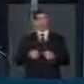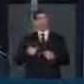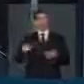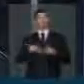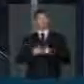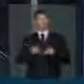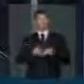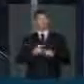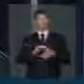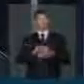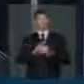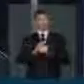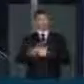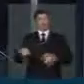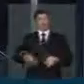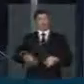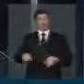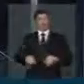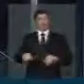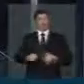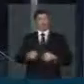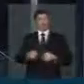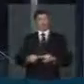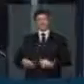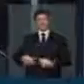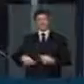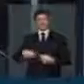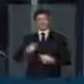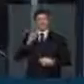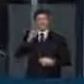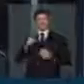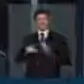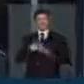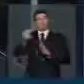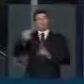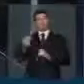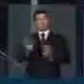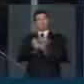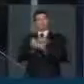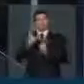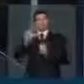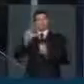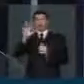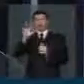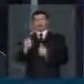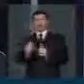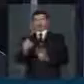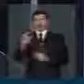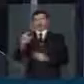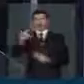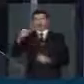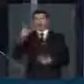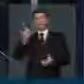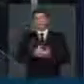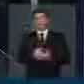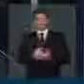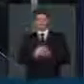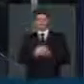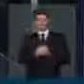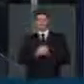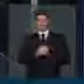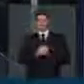terem sido vítimas das maracutaias de planos coletivos inexistentes,